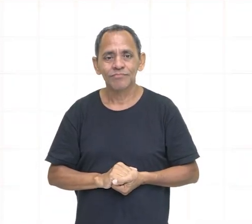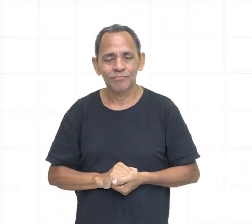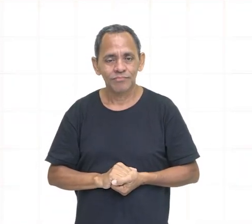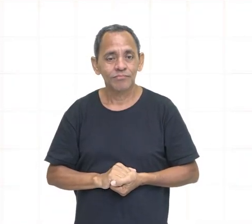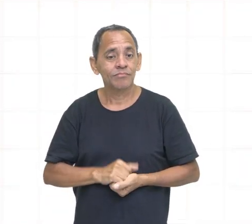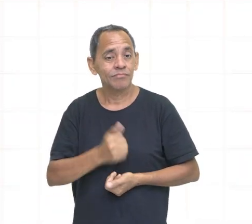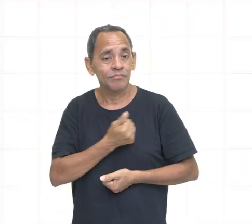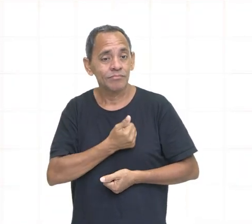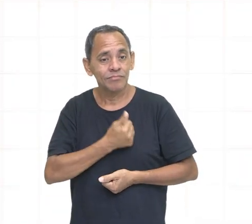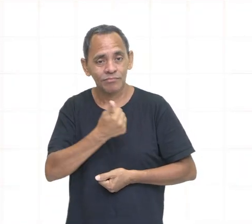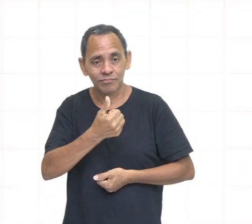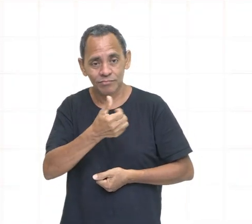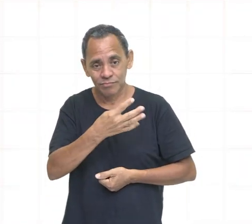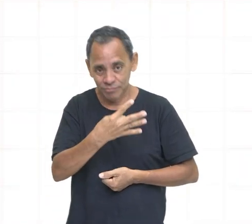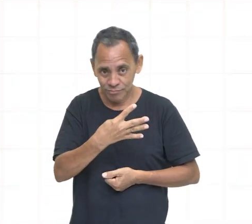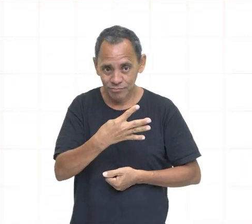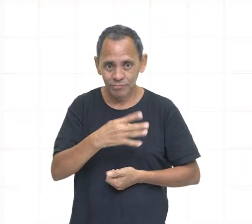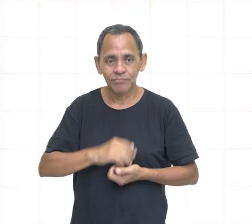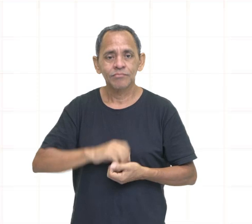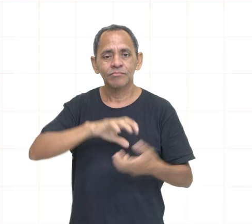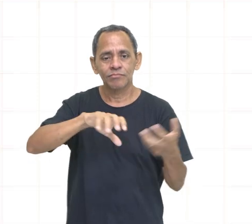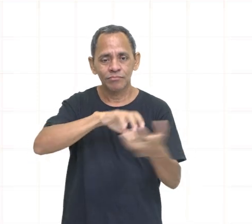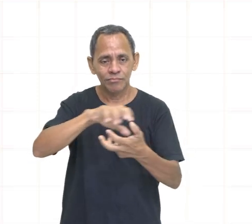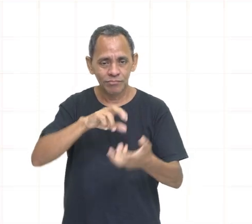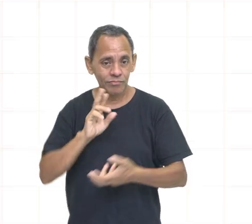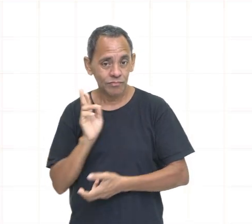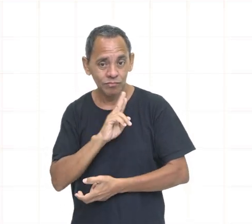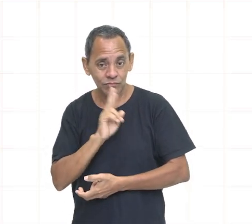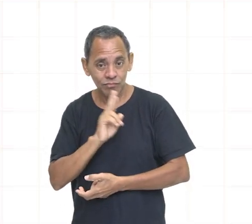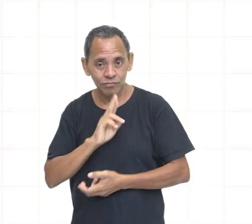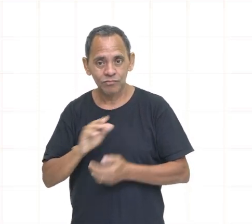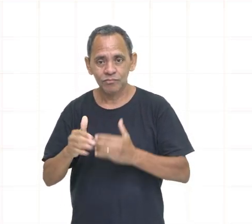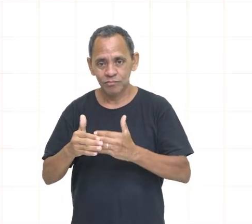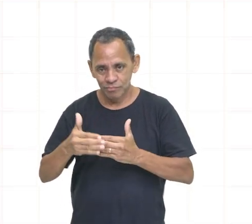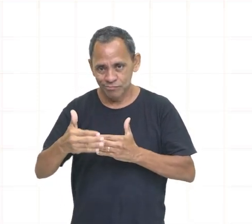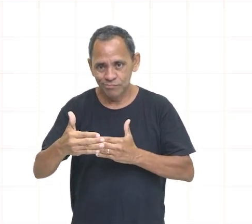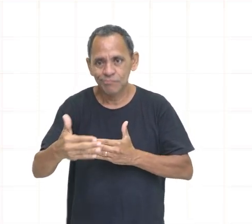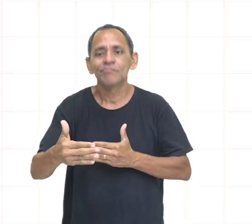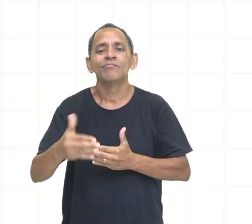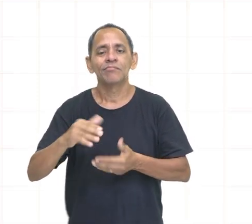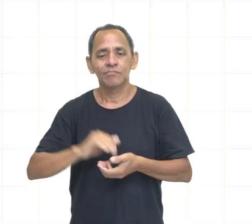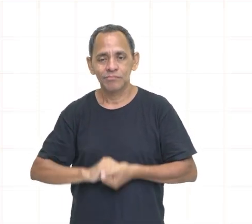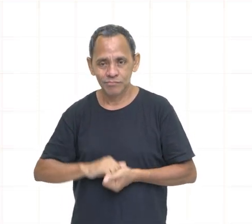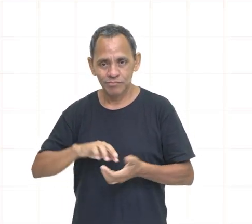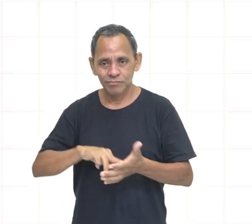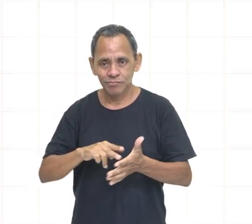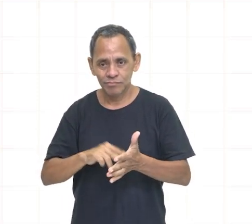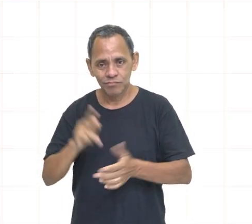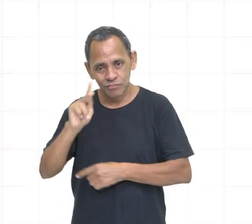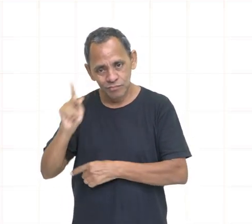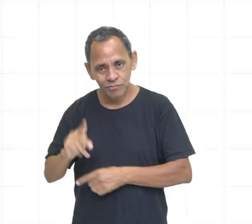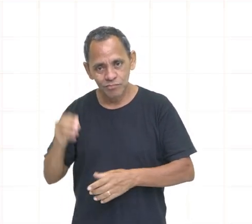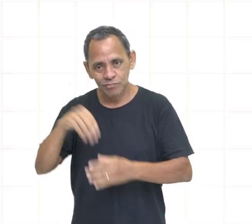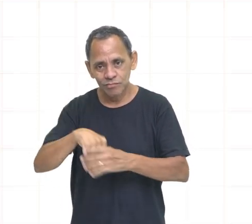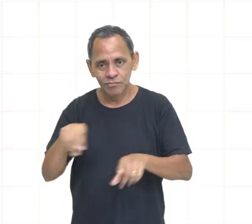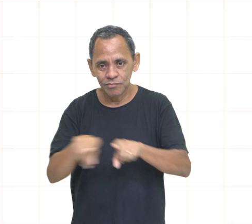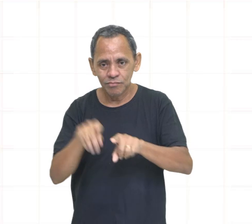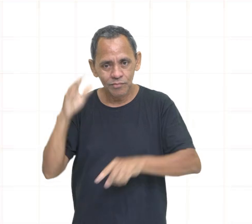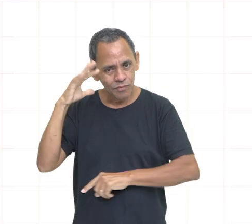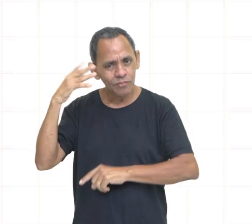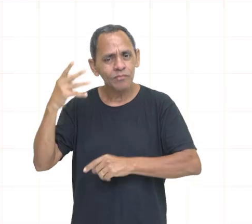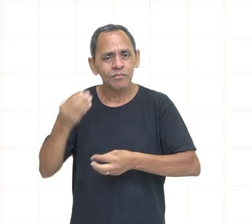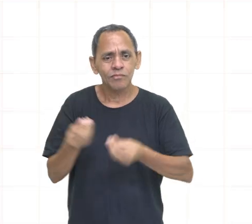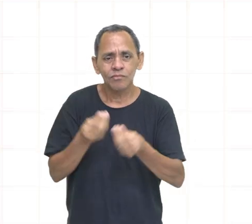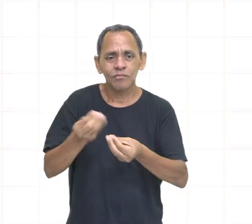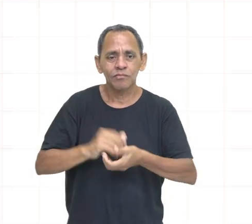Aula de número 14, a Revolução Russa e seu significado histórico. Detalhamento, Revolução